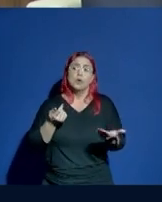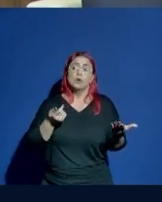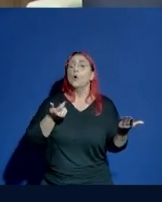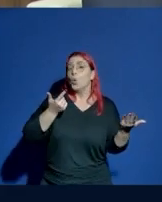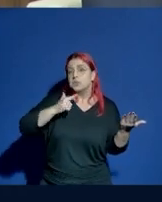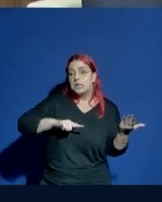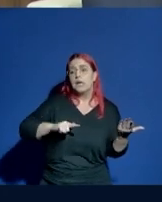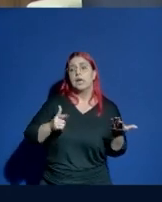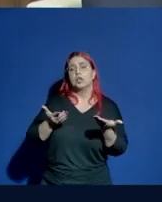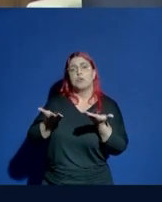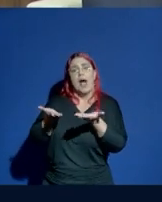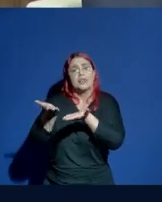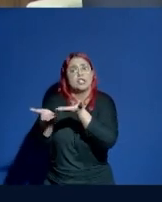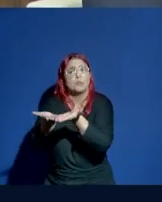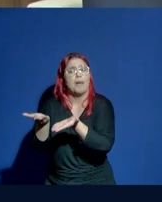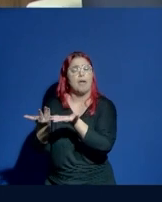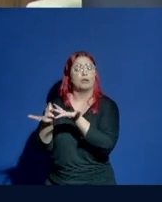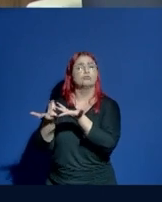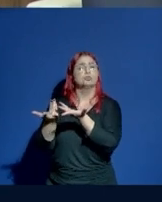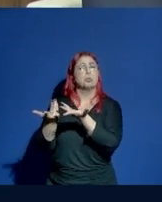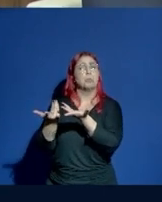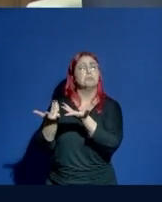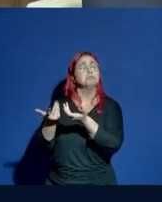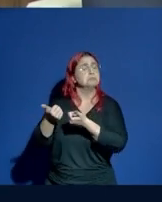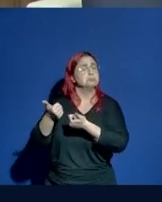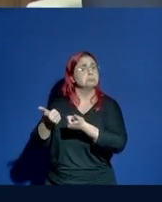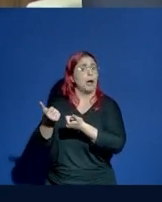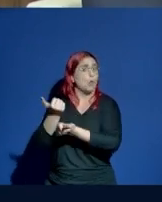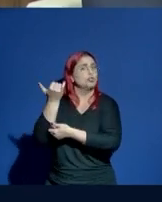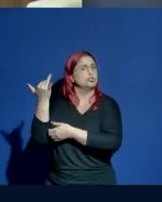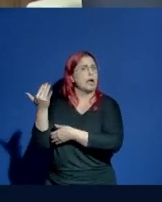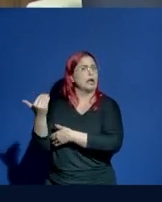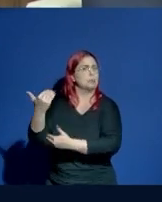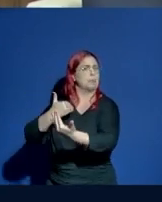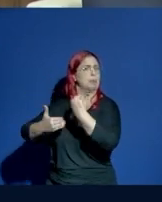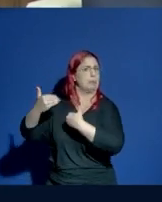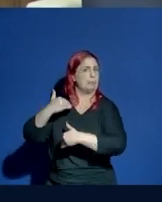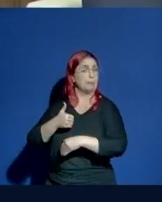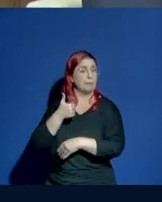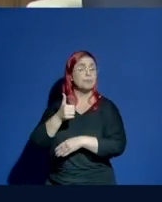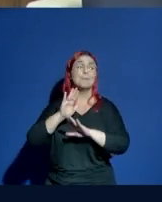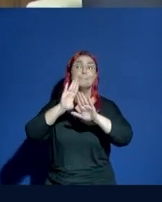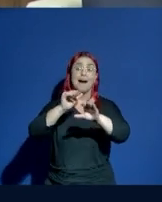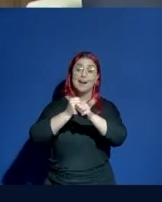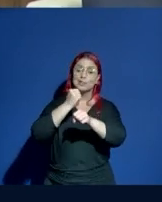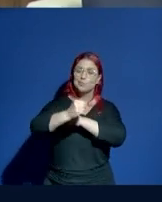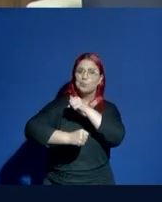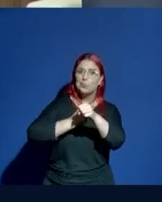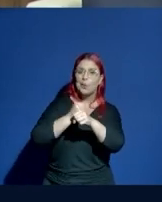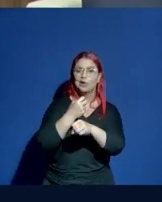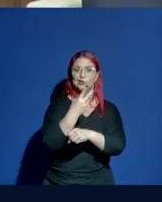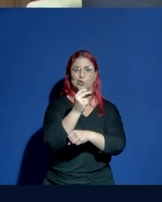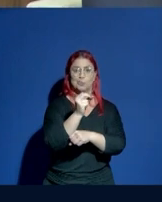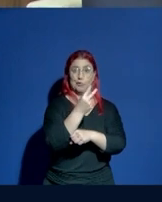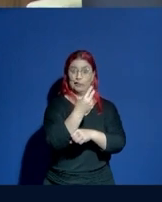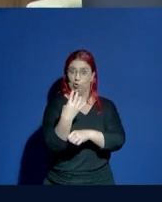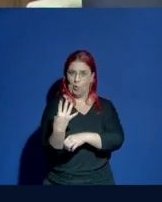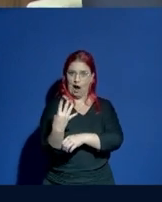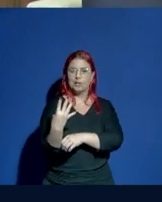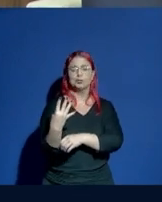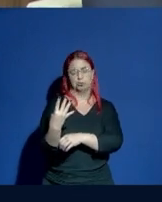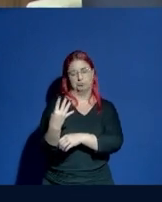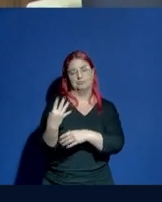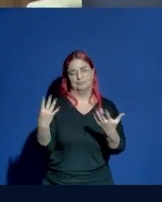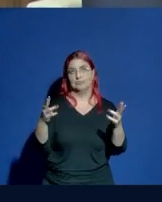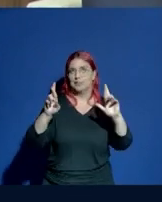atender a demanda que tá vindo e para o ano de 2024 queremos crer